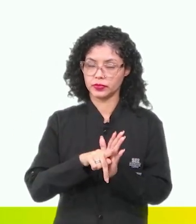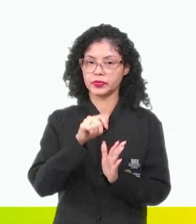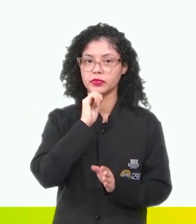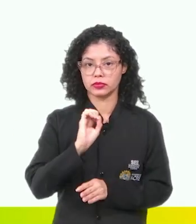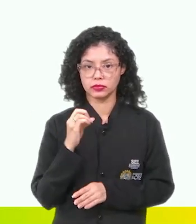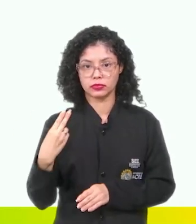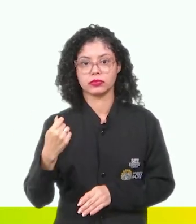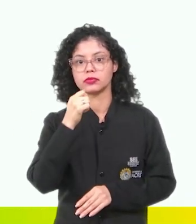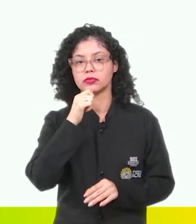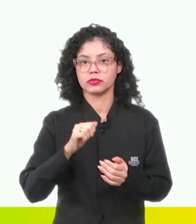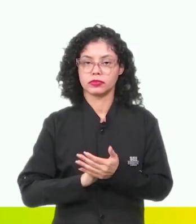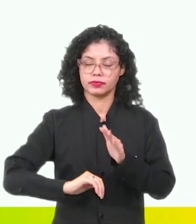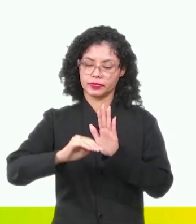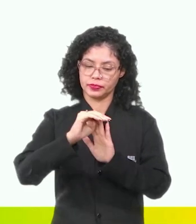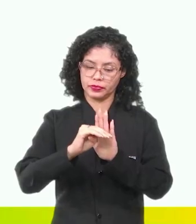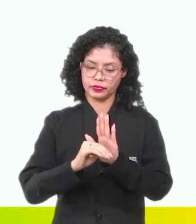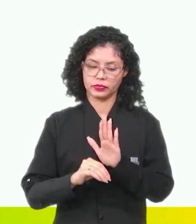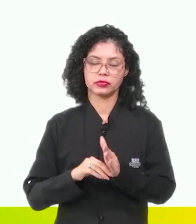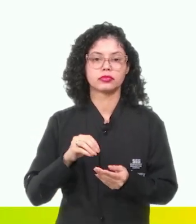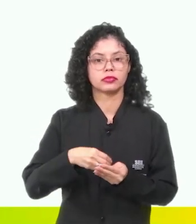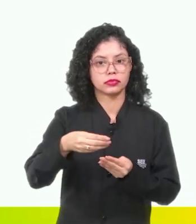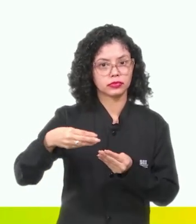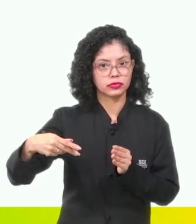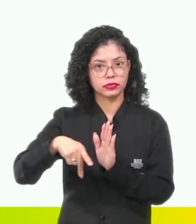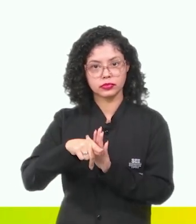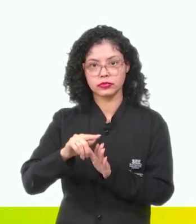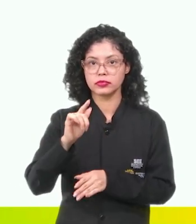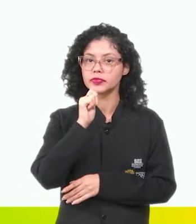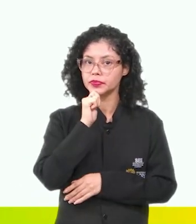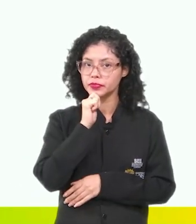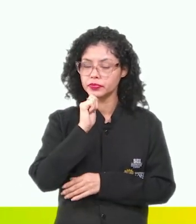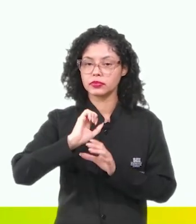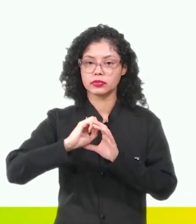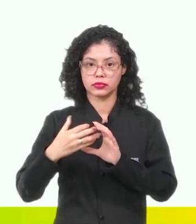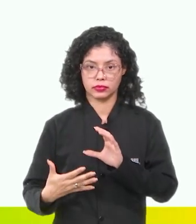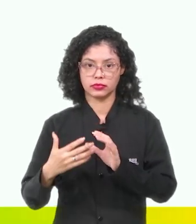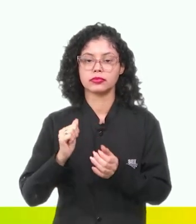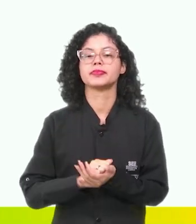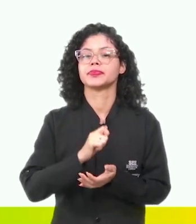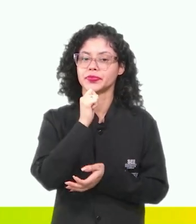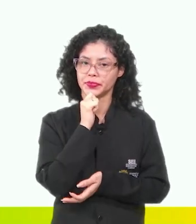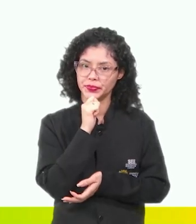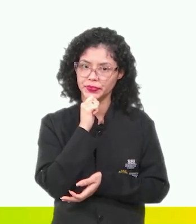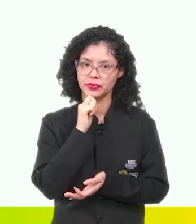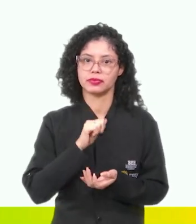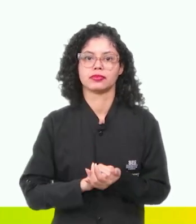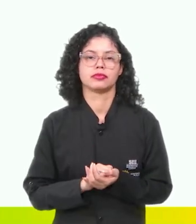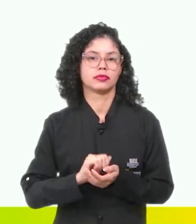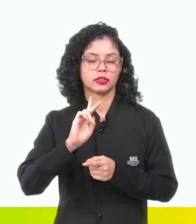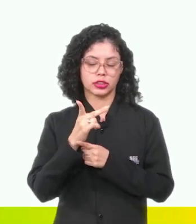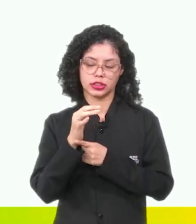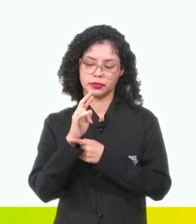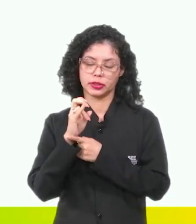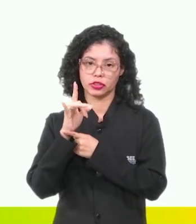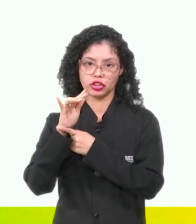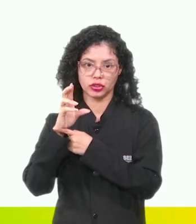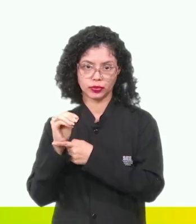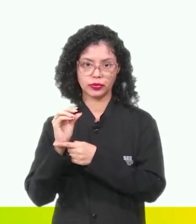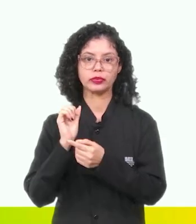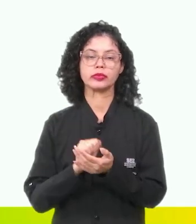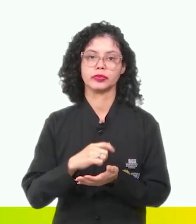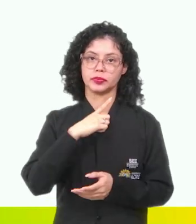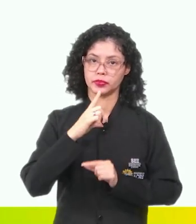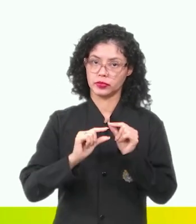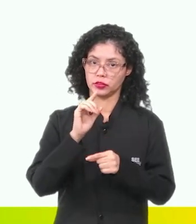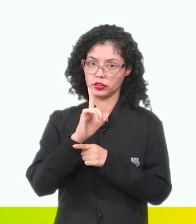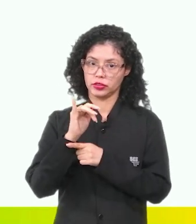ou princípio da distribuição independente dos caracteres ou ainda de hibridismo. De, pessoal, quer